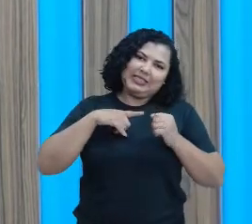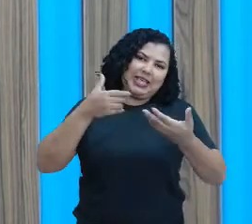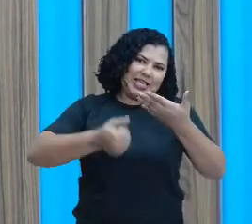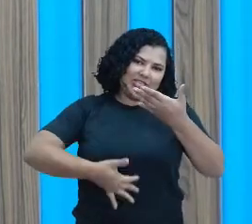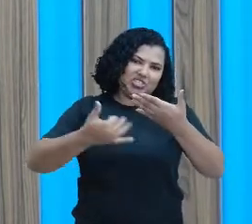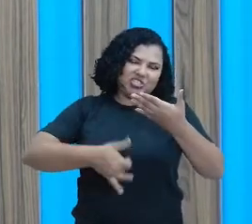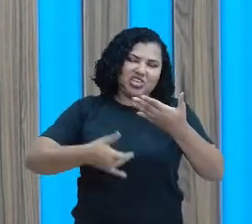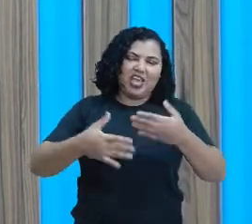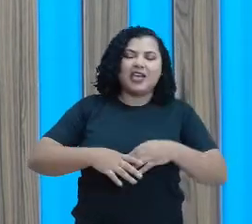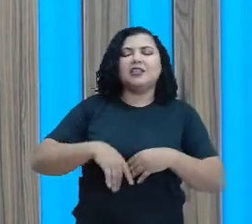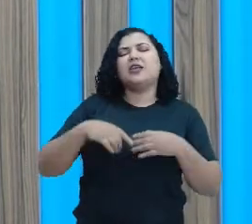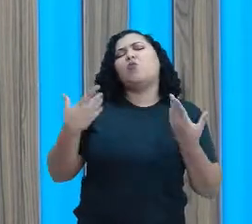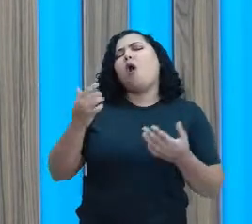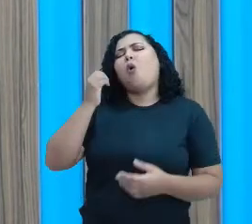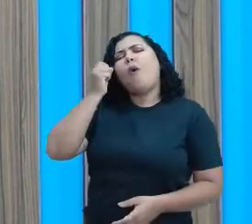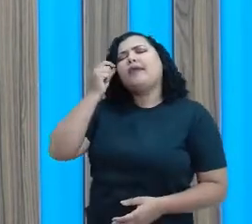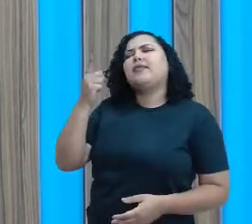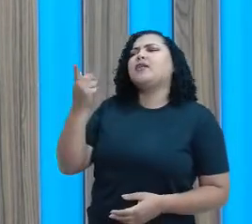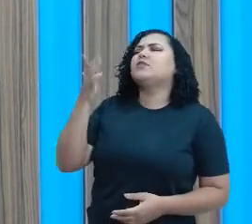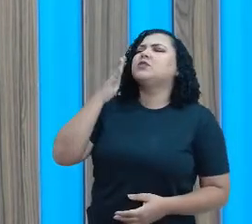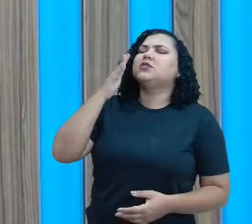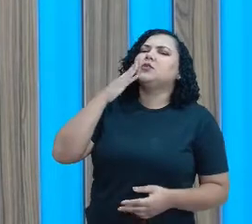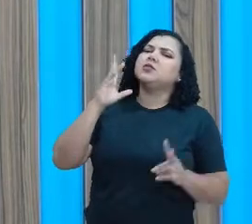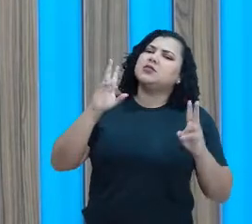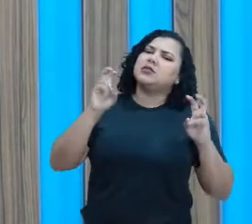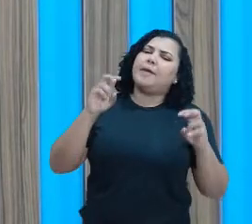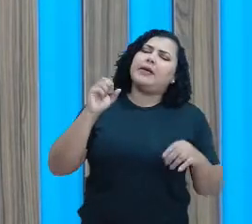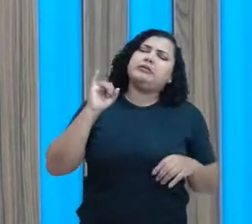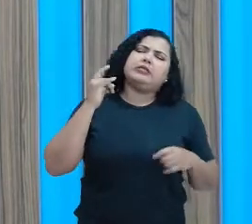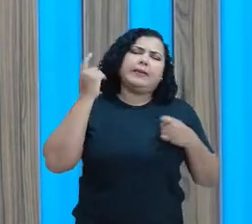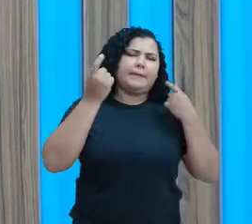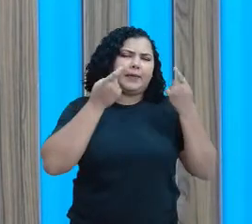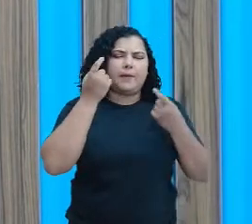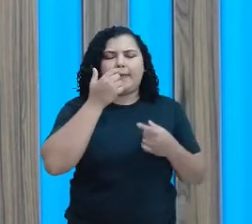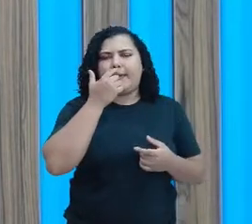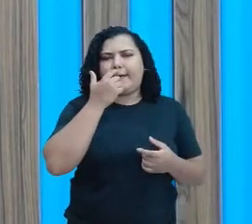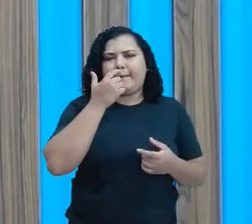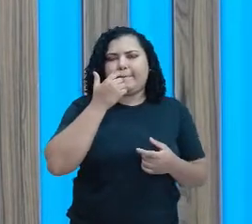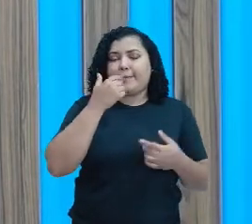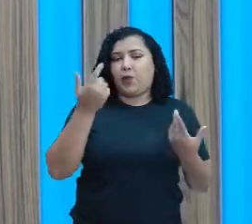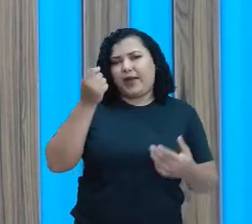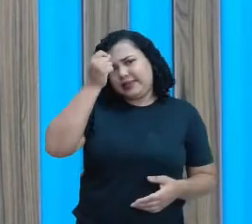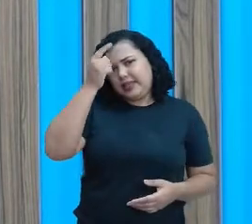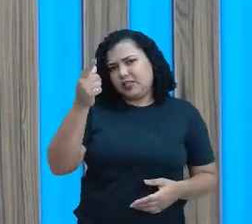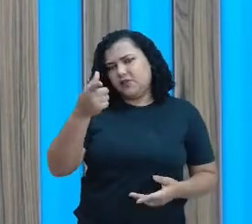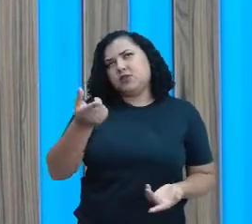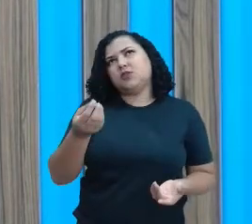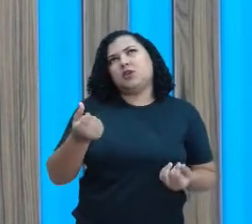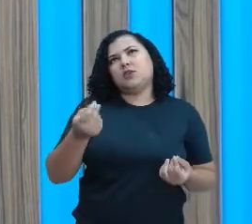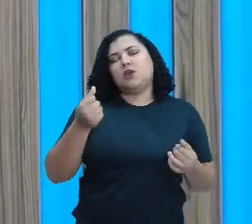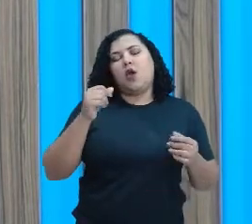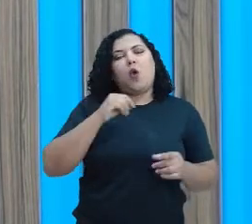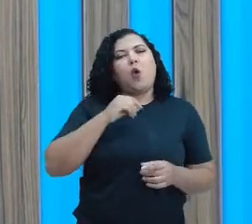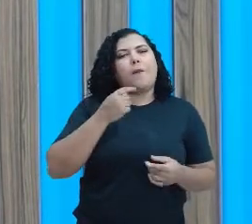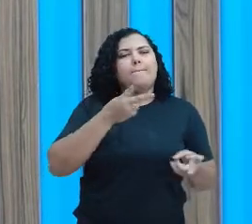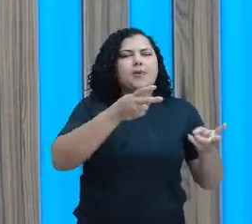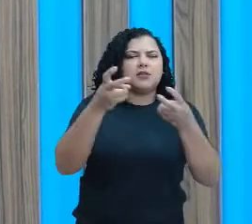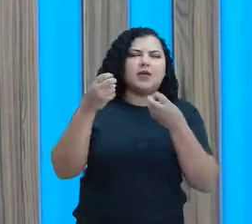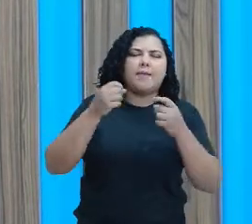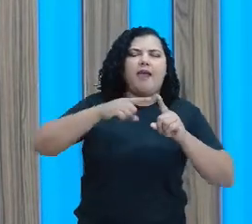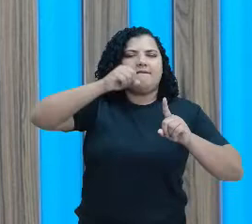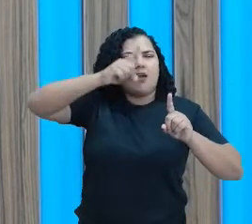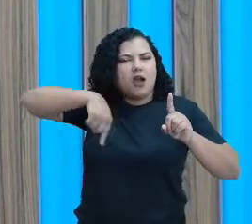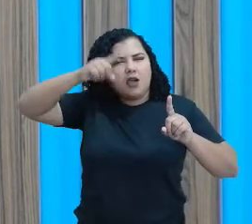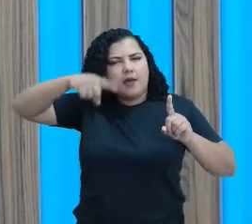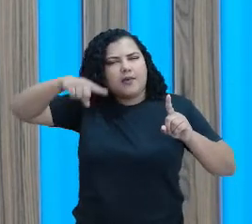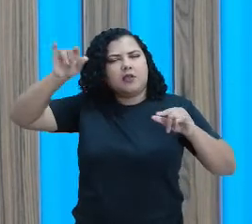medidas de dispersão. A questão da medida de dispersão, se preocupar com a ideia de você estar observando a